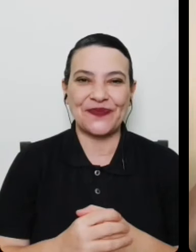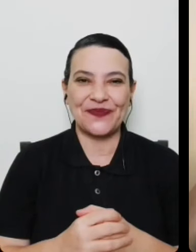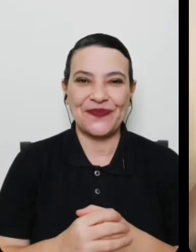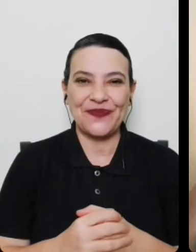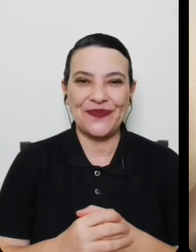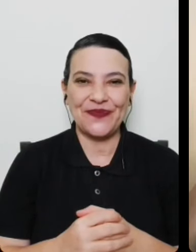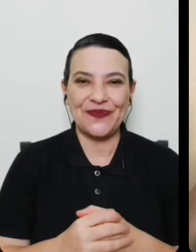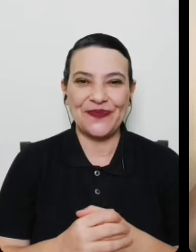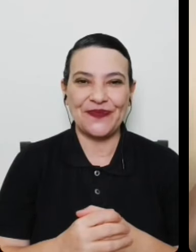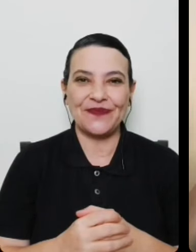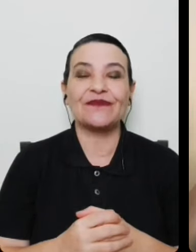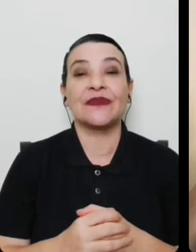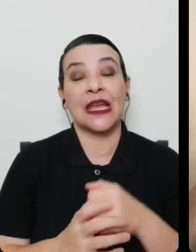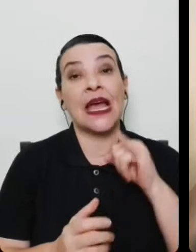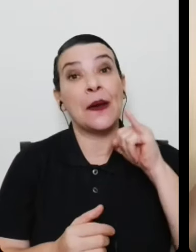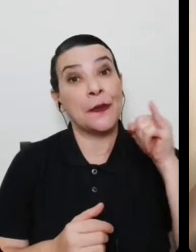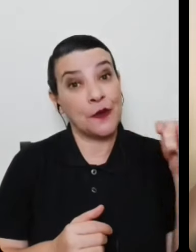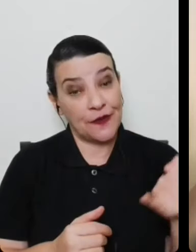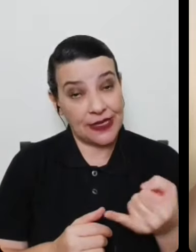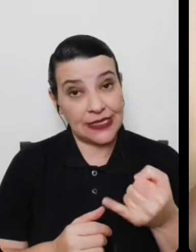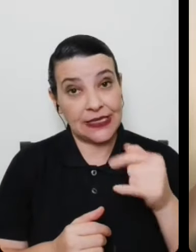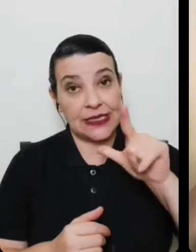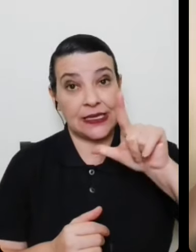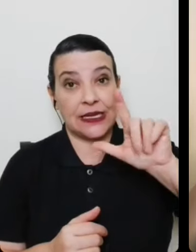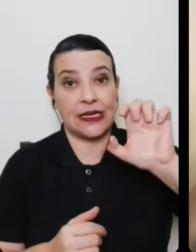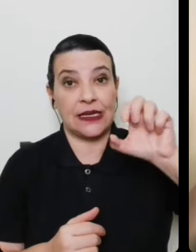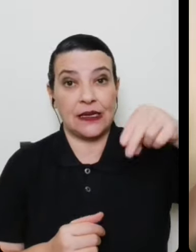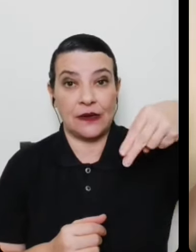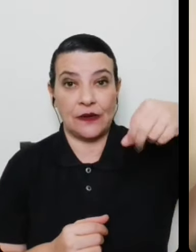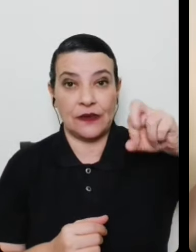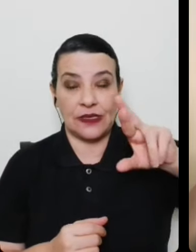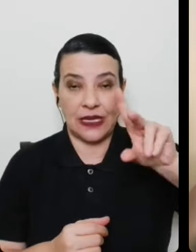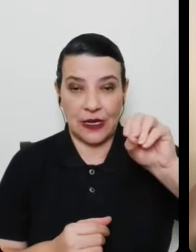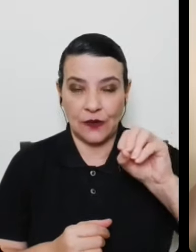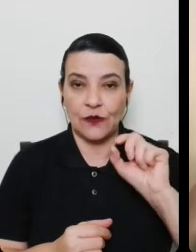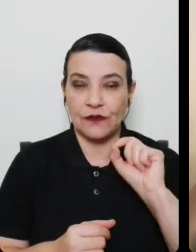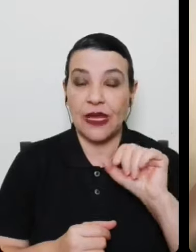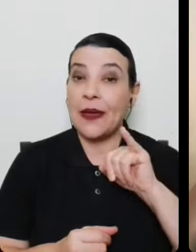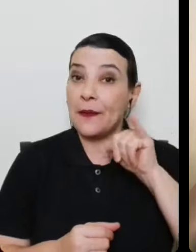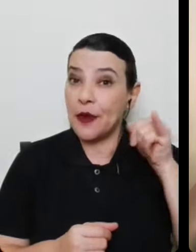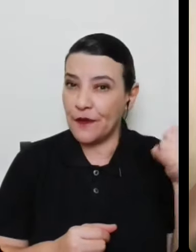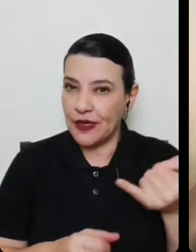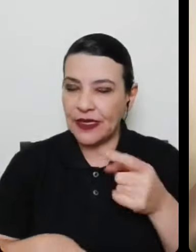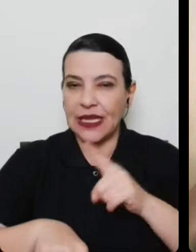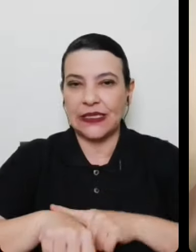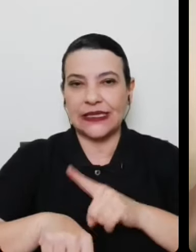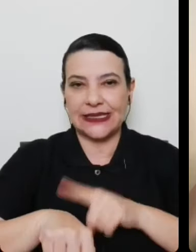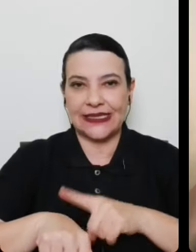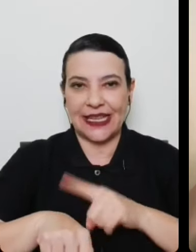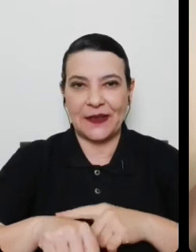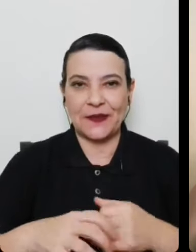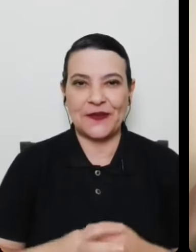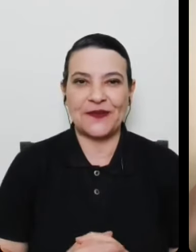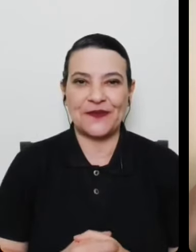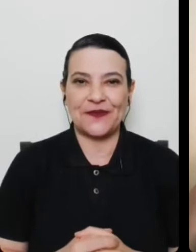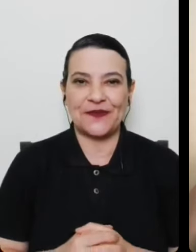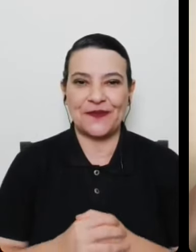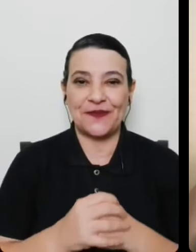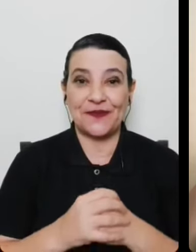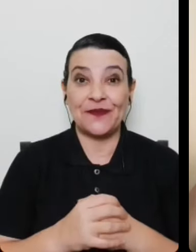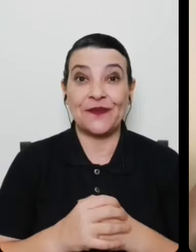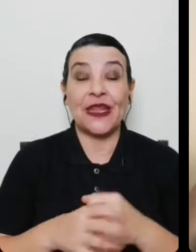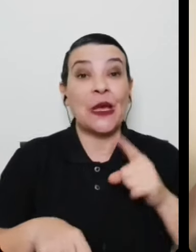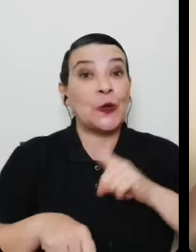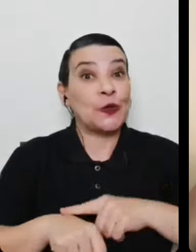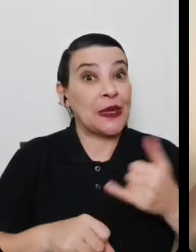Leonardo, eu queria aproveitar, né, esse minutinho, né? Ainda, se a gente não for. Se o tempo, na hora que o tempo avisar